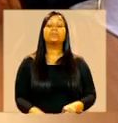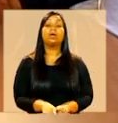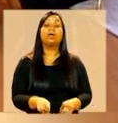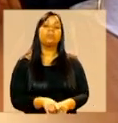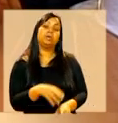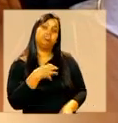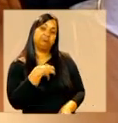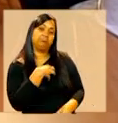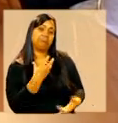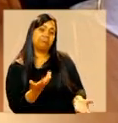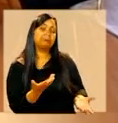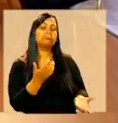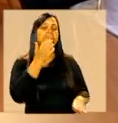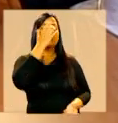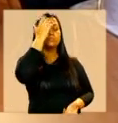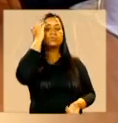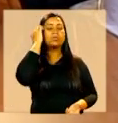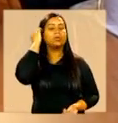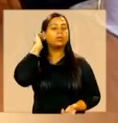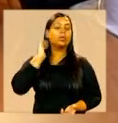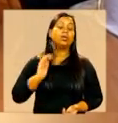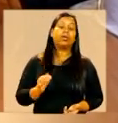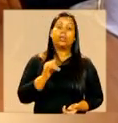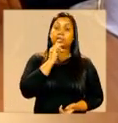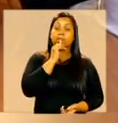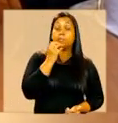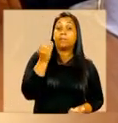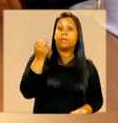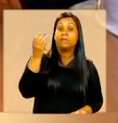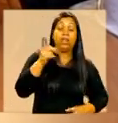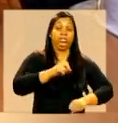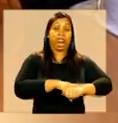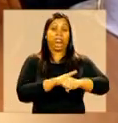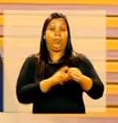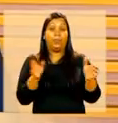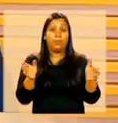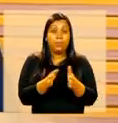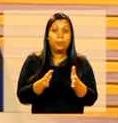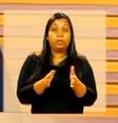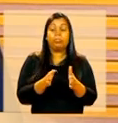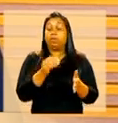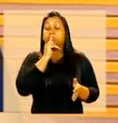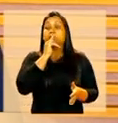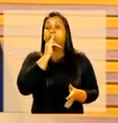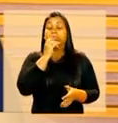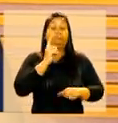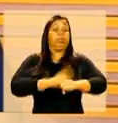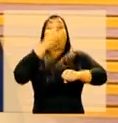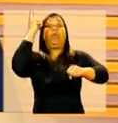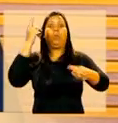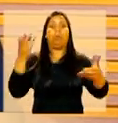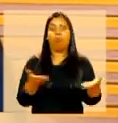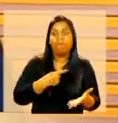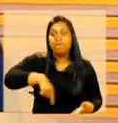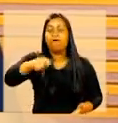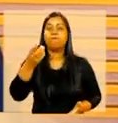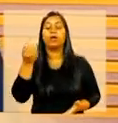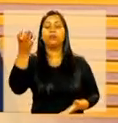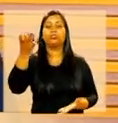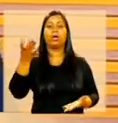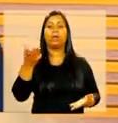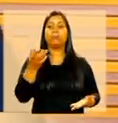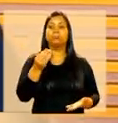acredito, não sei o que você acha, que uma viagem com menos tempo e meio de sopetão, você acaba depois lá